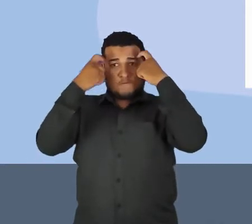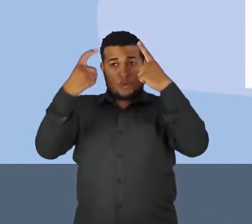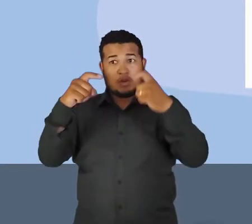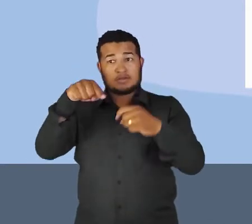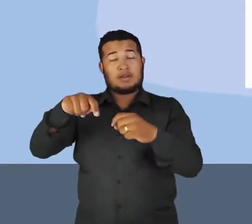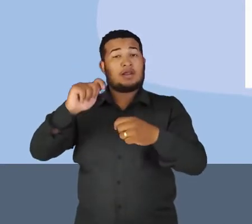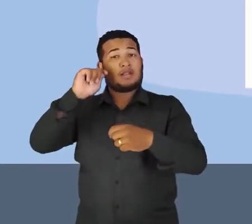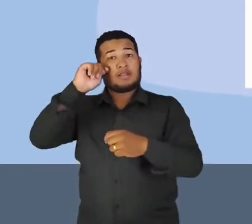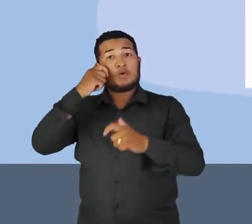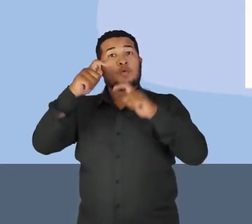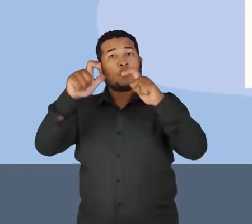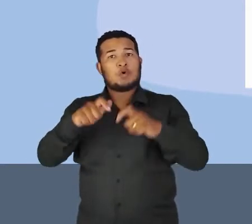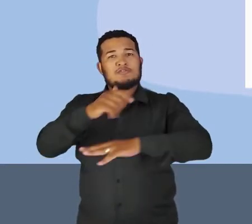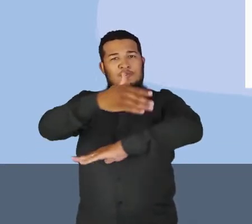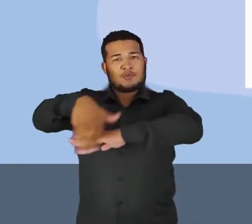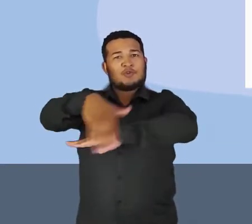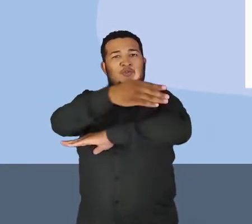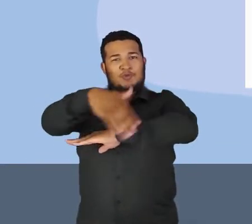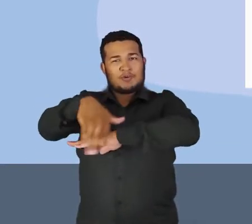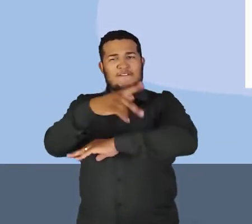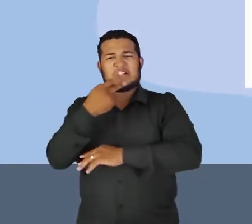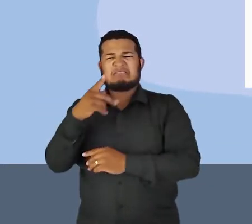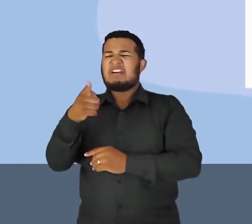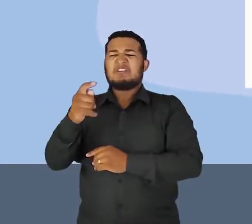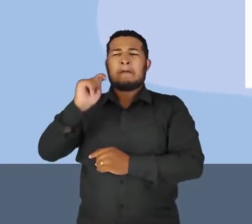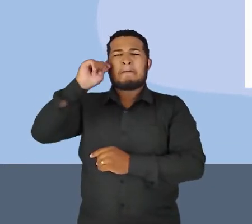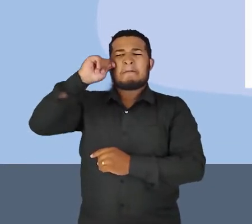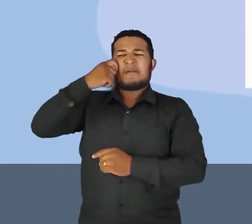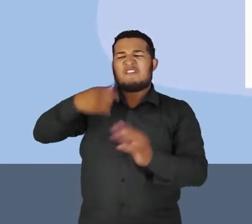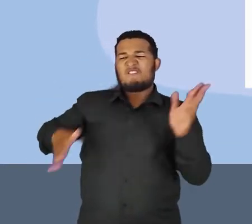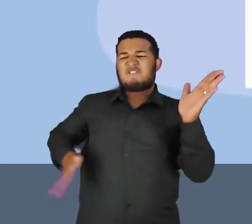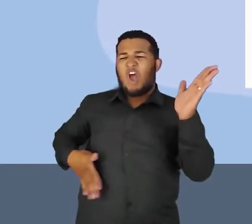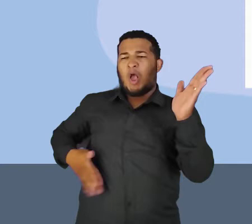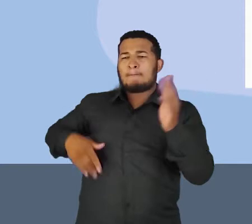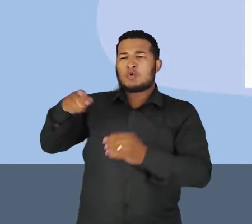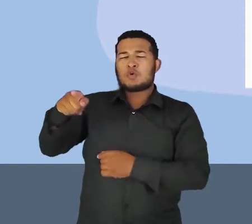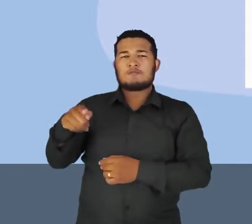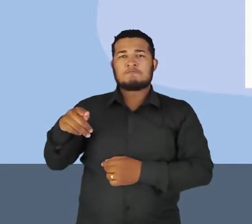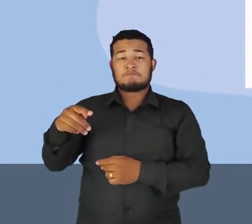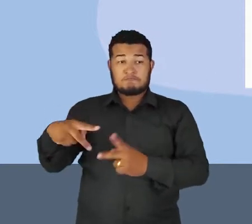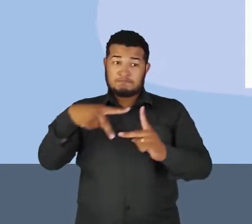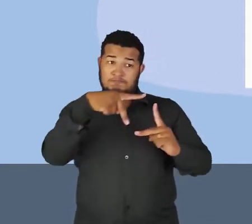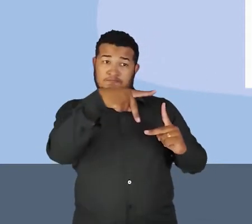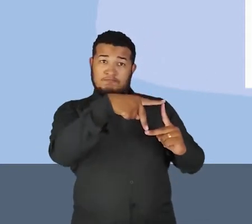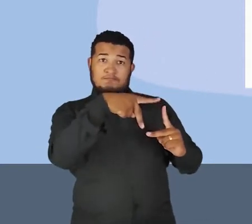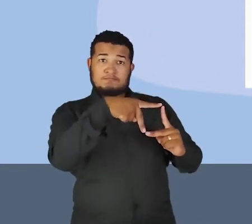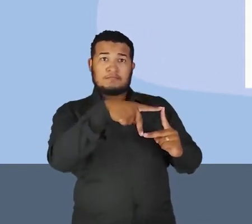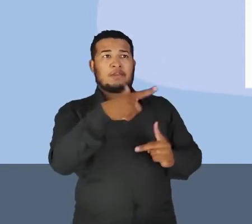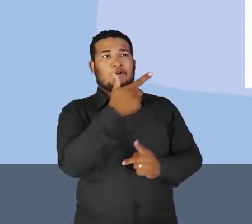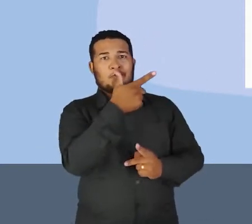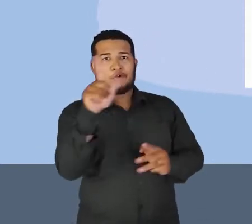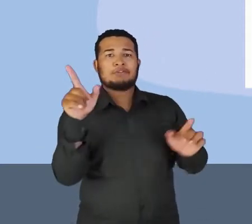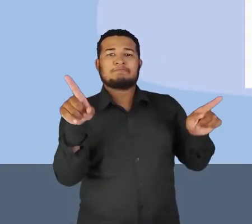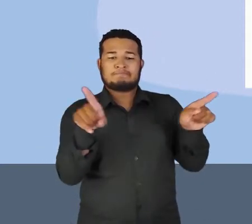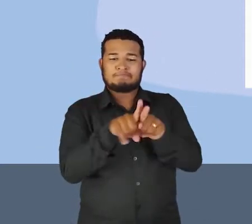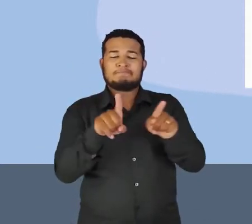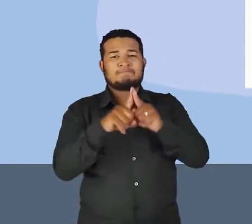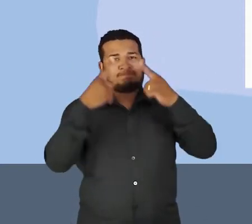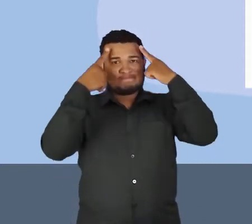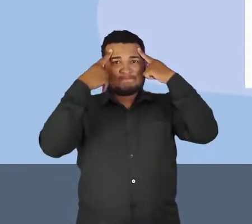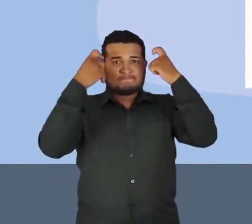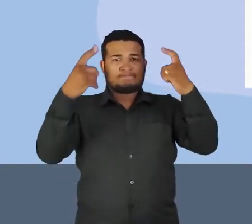negro nas ruas. Aí eles falam, preto vagabundo. Depois, mais uma situação de